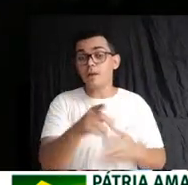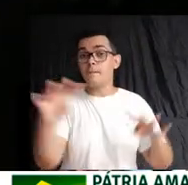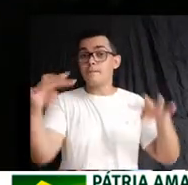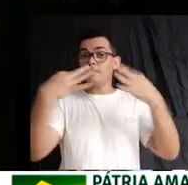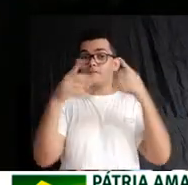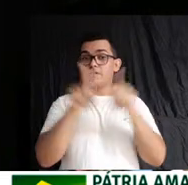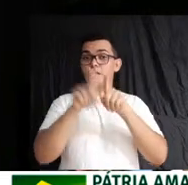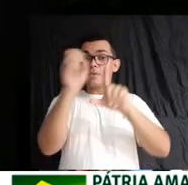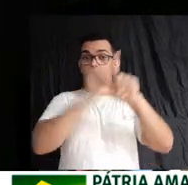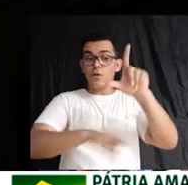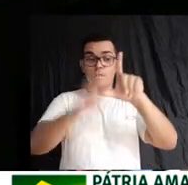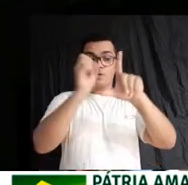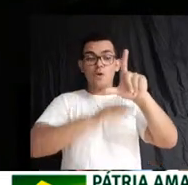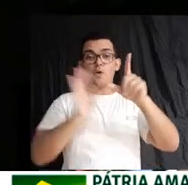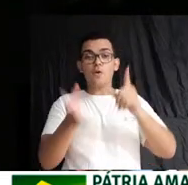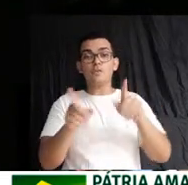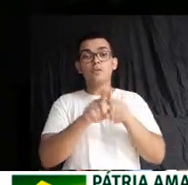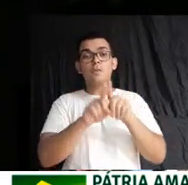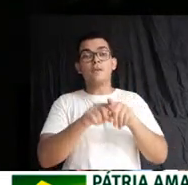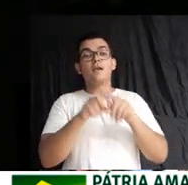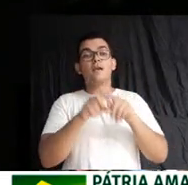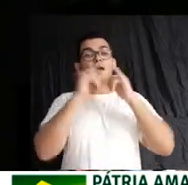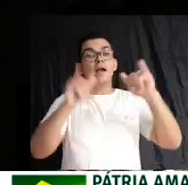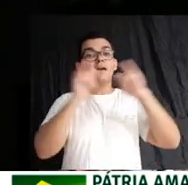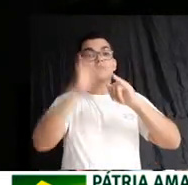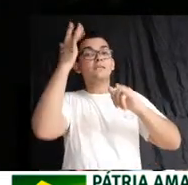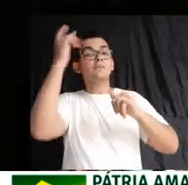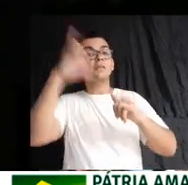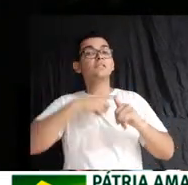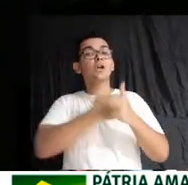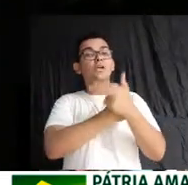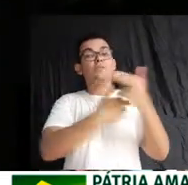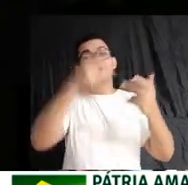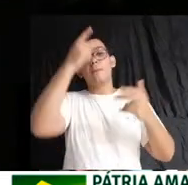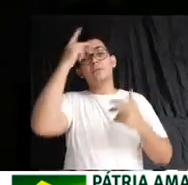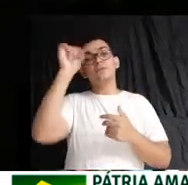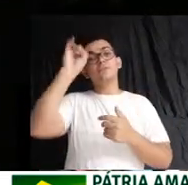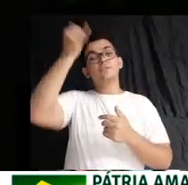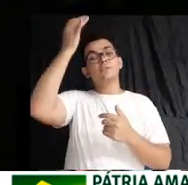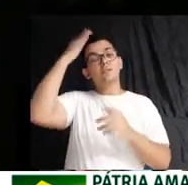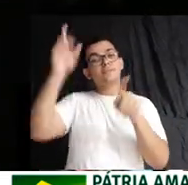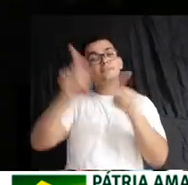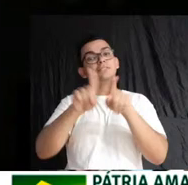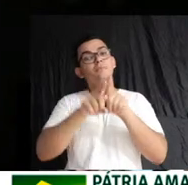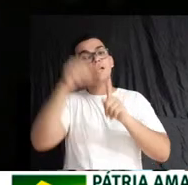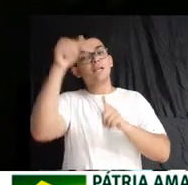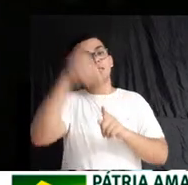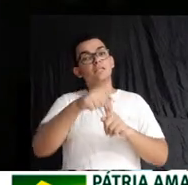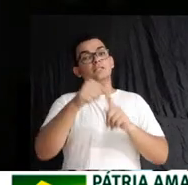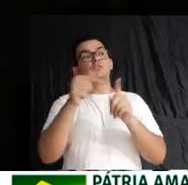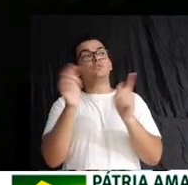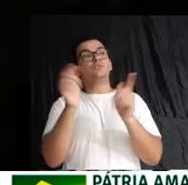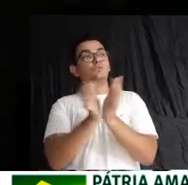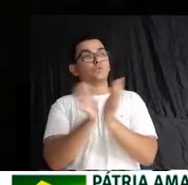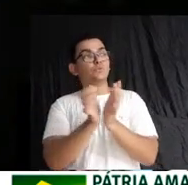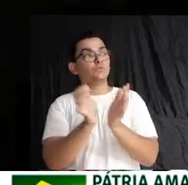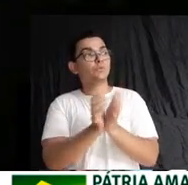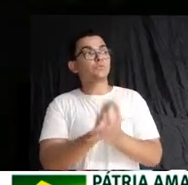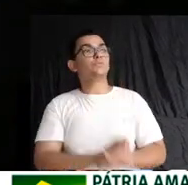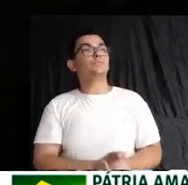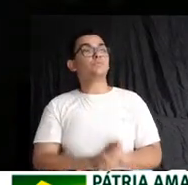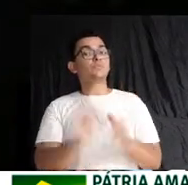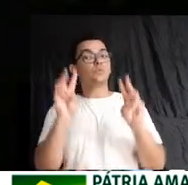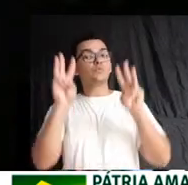compartilhando hoje para a galera e avisando que amanhã tem mais talentos aqui de Ji-Paraná no nosso evento. No nosso